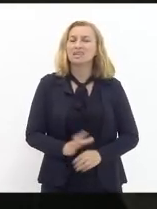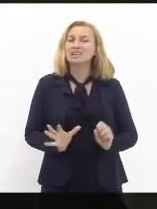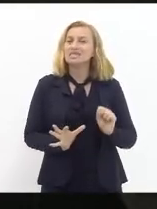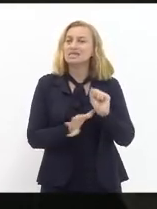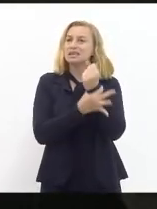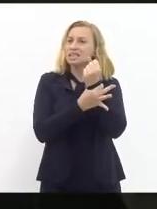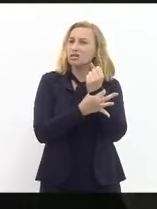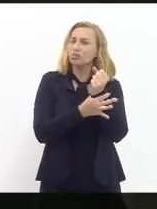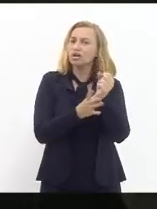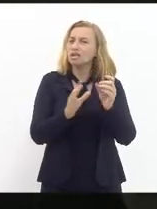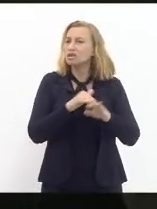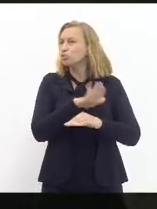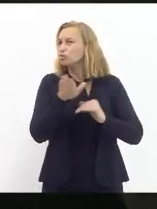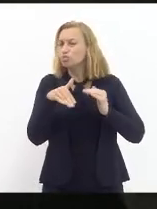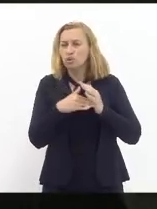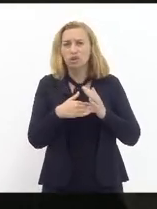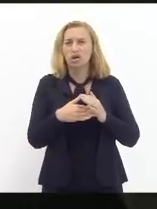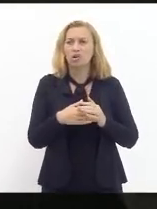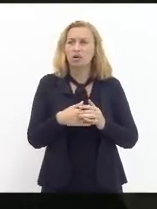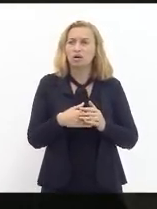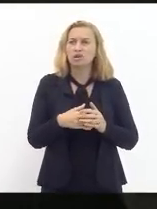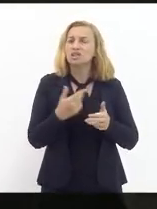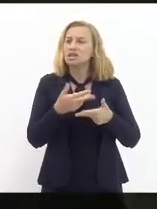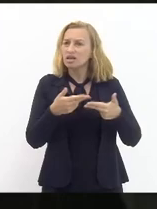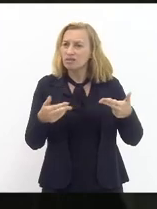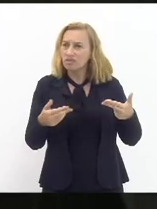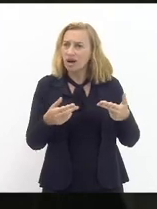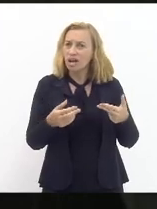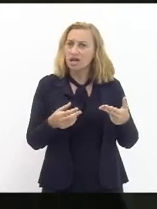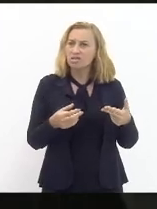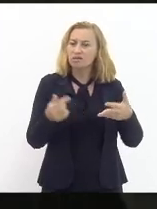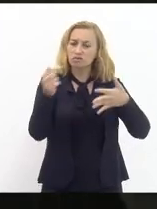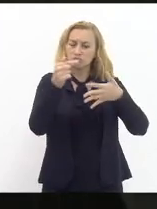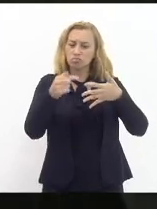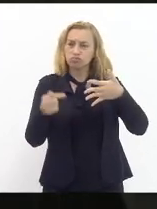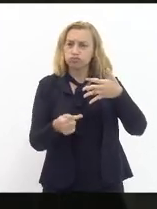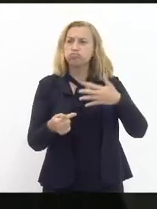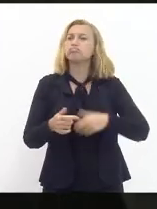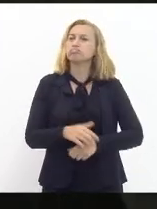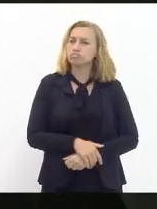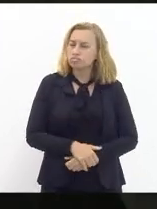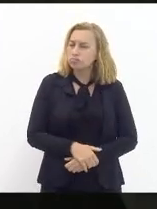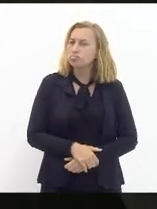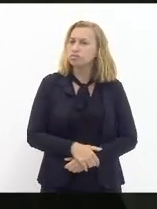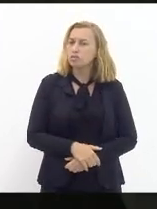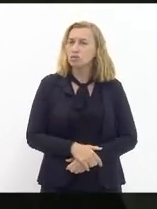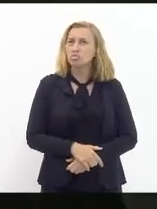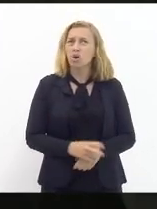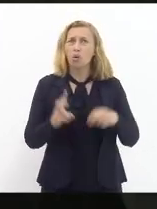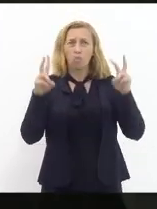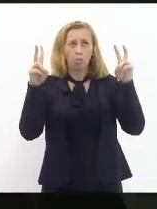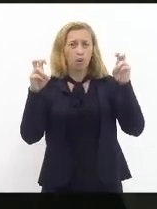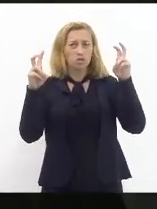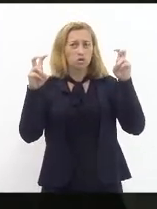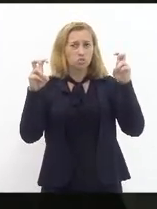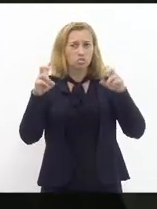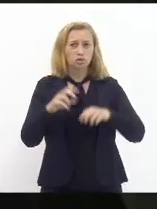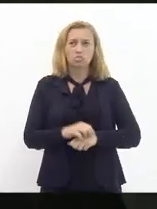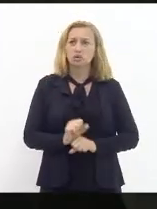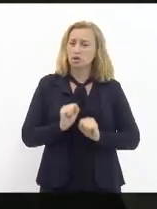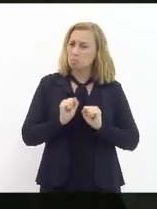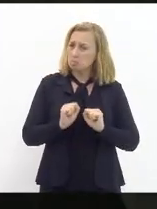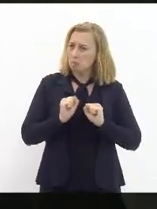segurança como um todo, ela tem muitos aspectos. E esse não é um assunto que